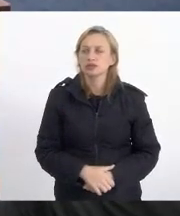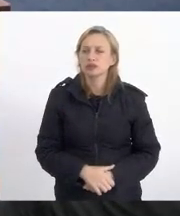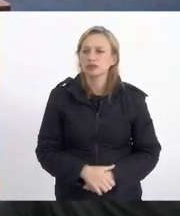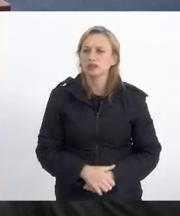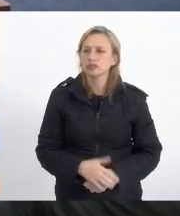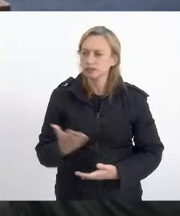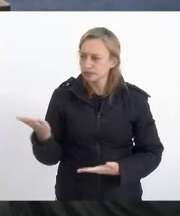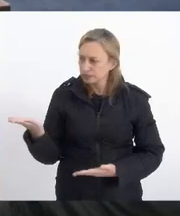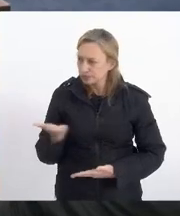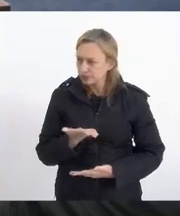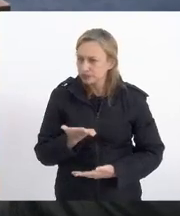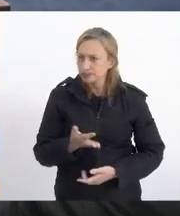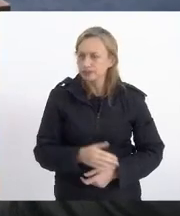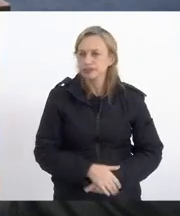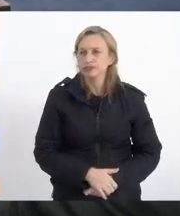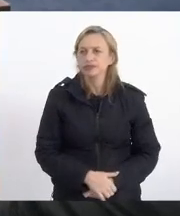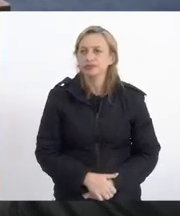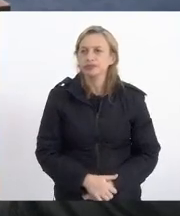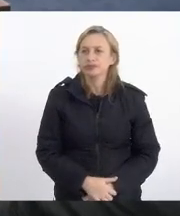Por favor.